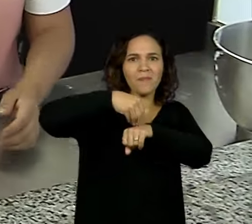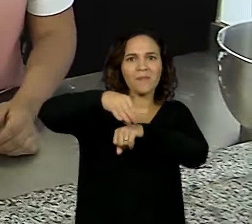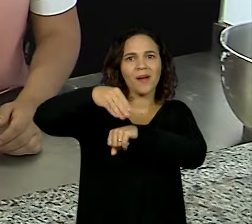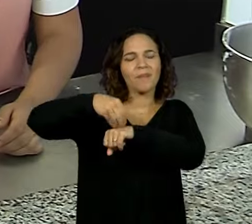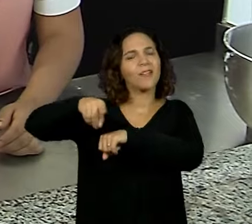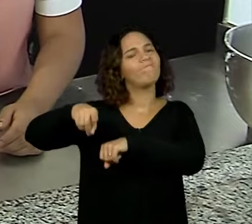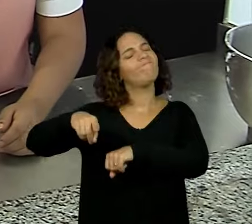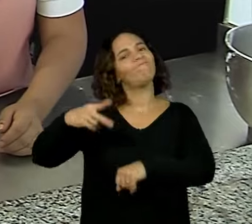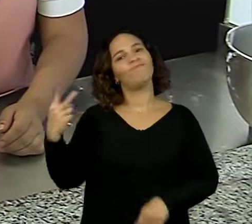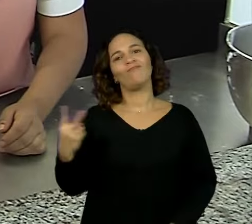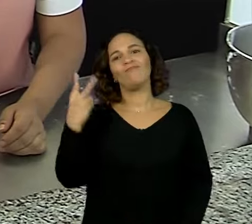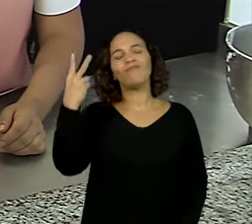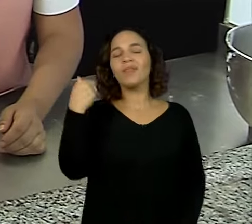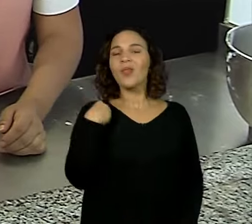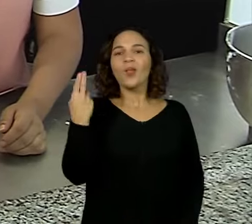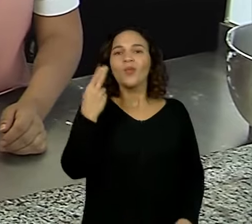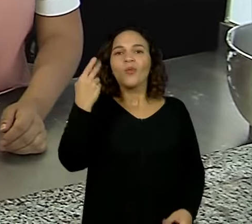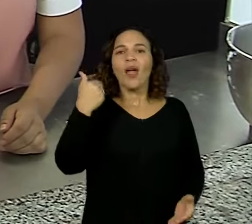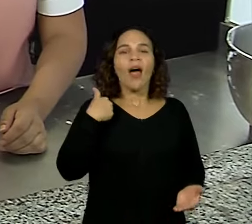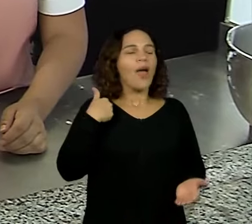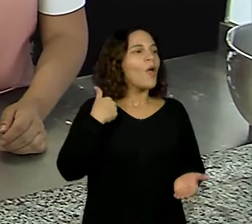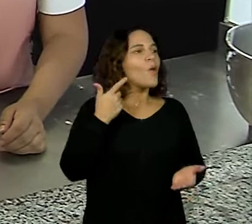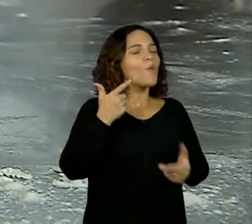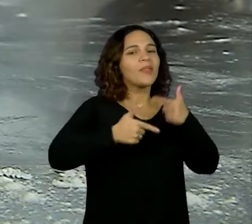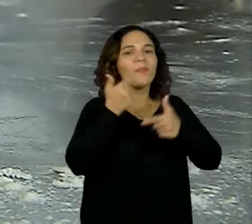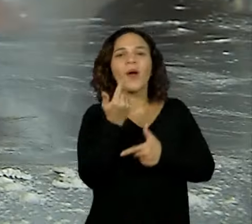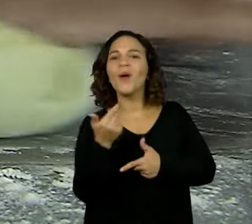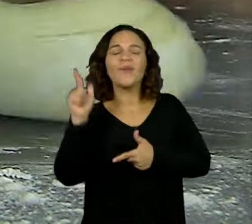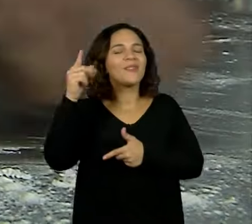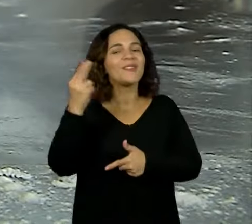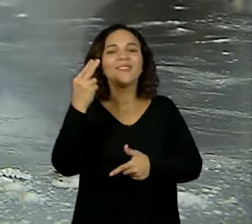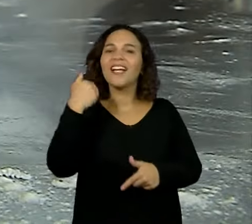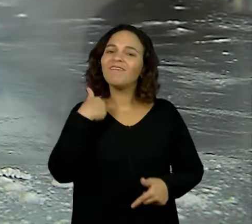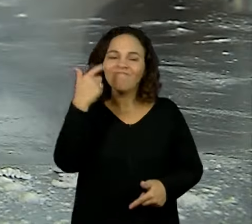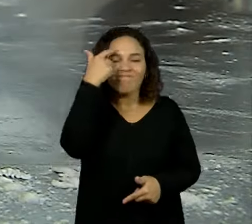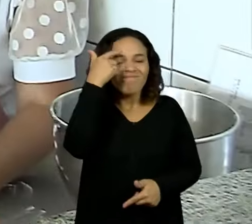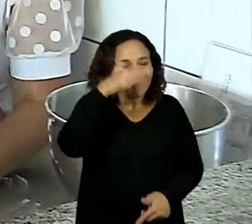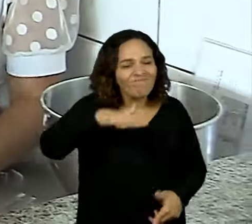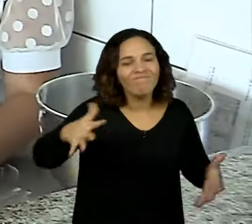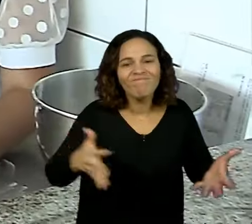muito enriquecedora. Eu nem consigo me imaginar hoje fazendo outra coisa.